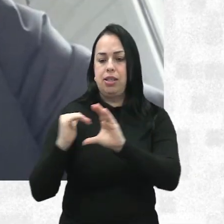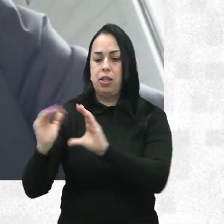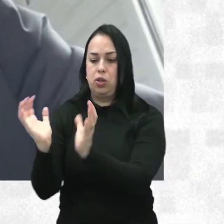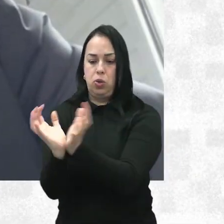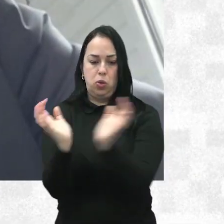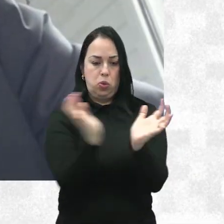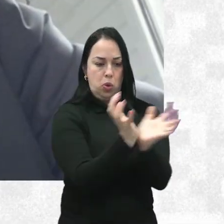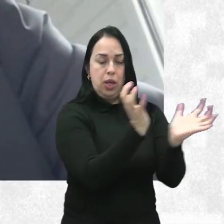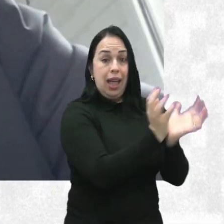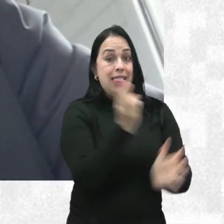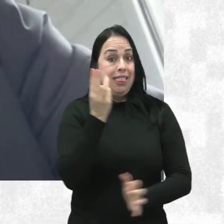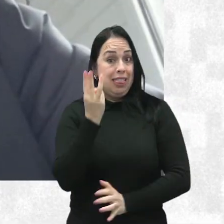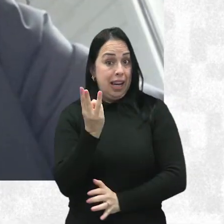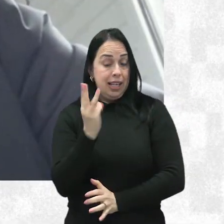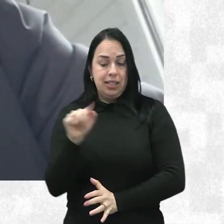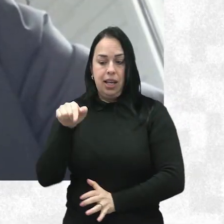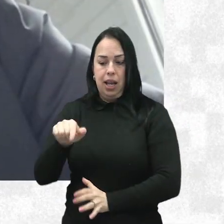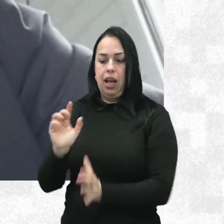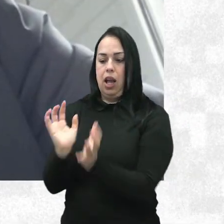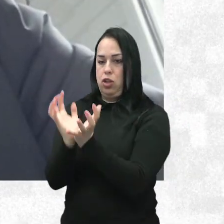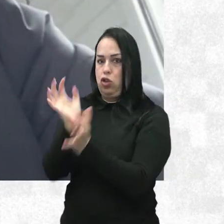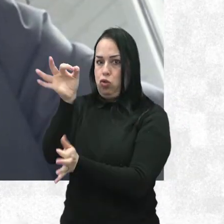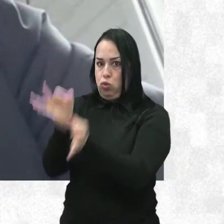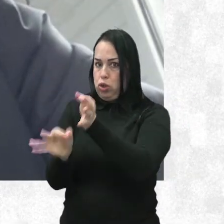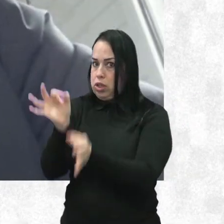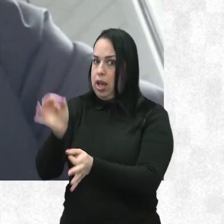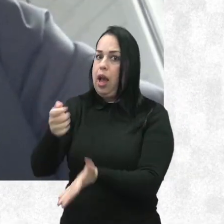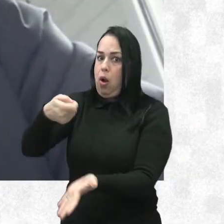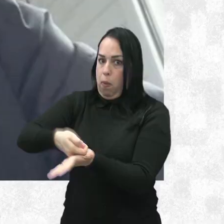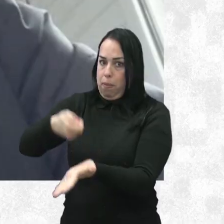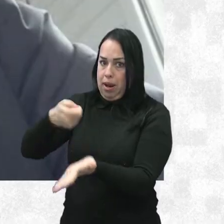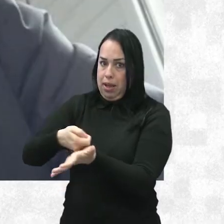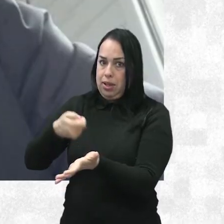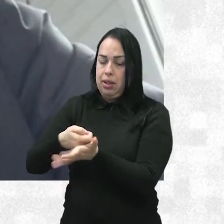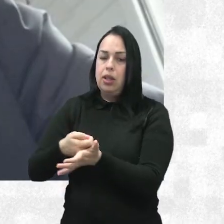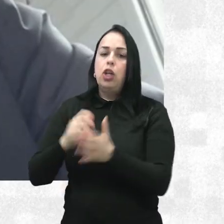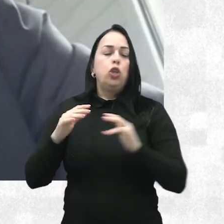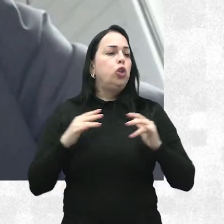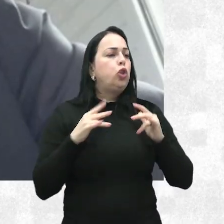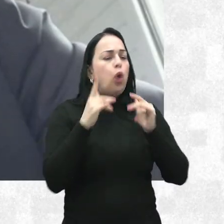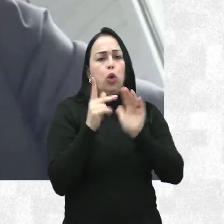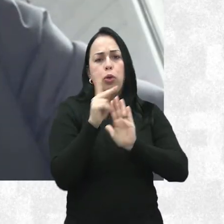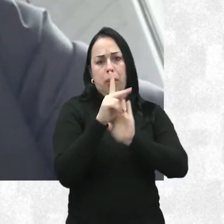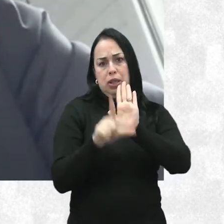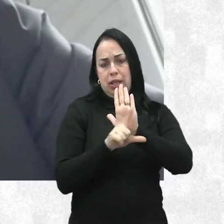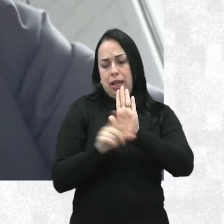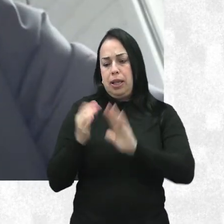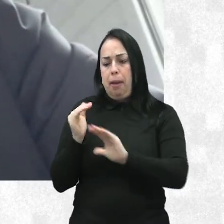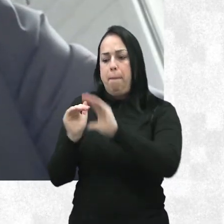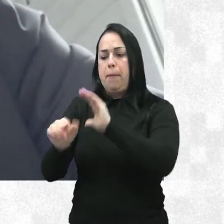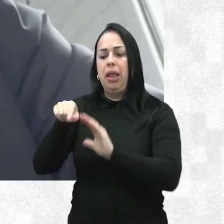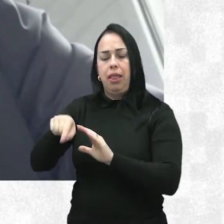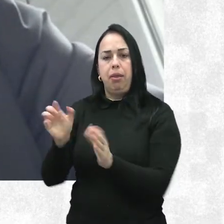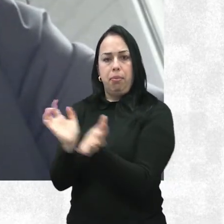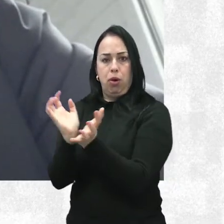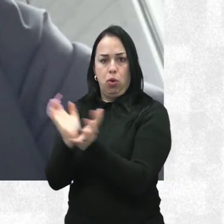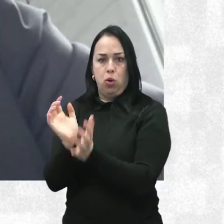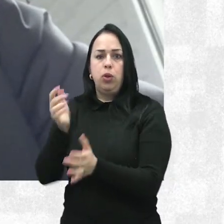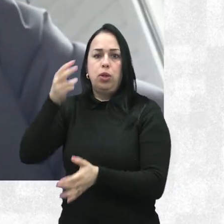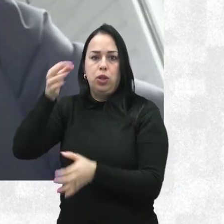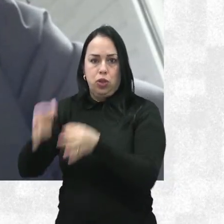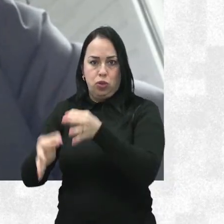3, sendo que a Comissão de Justiça é uma obrigatoriedade, então a propositura passa pela